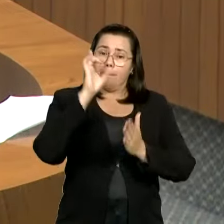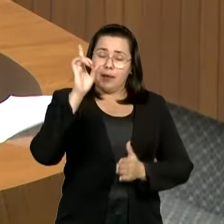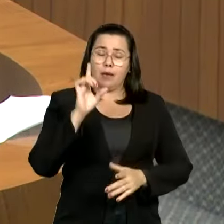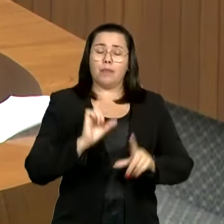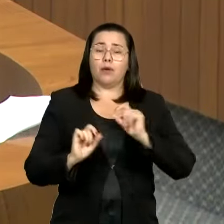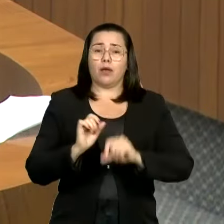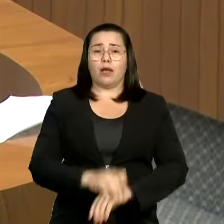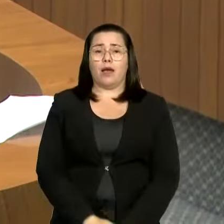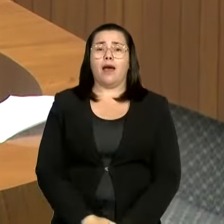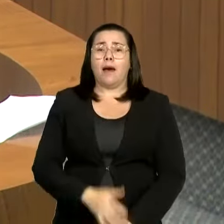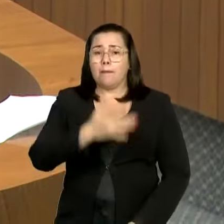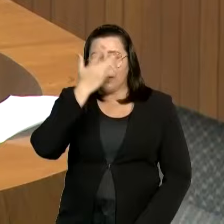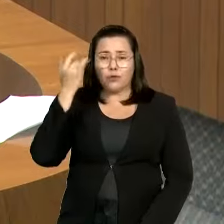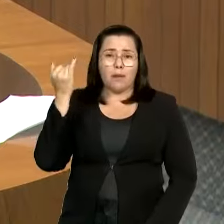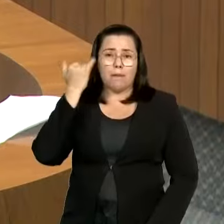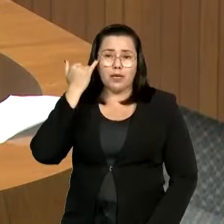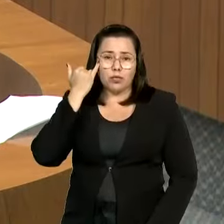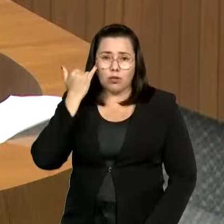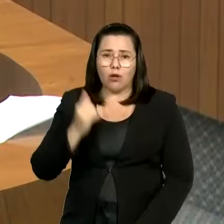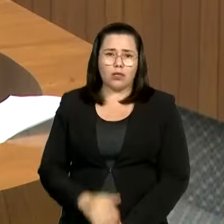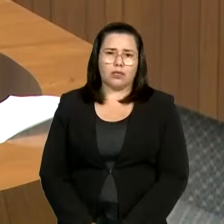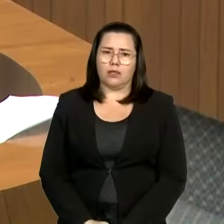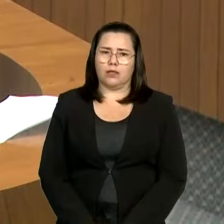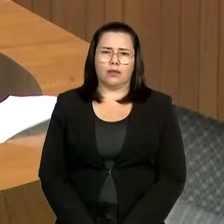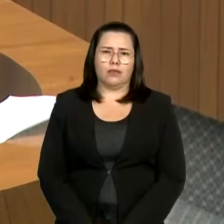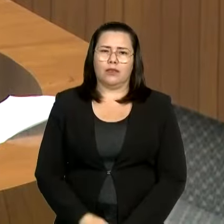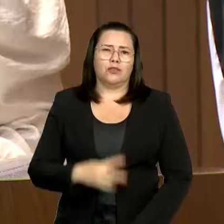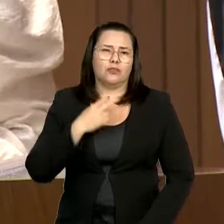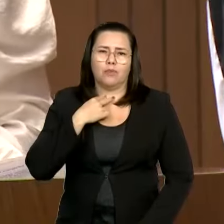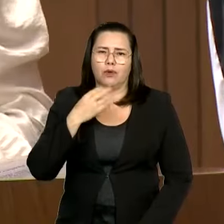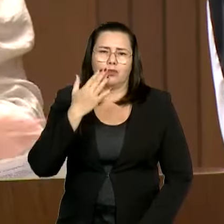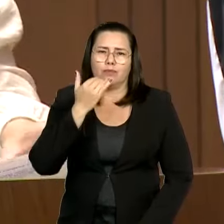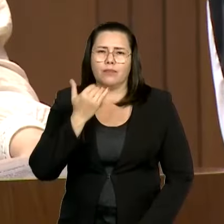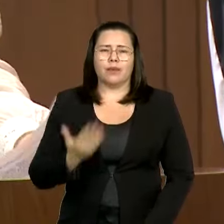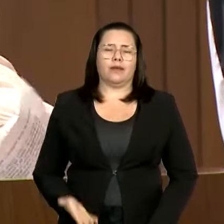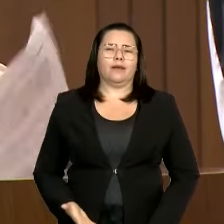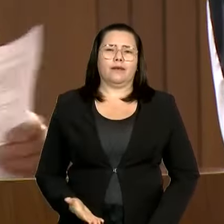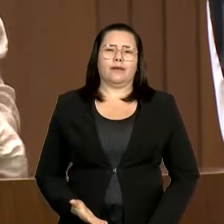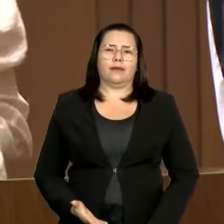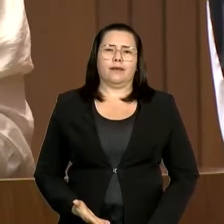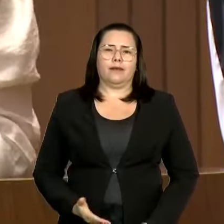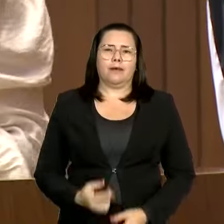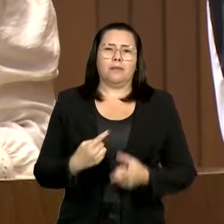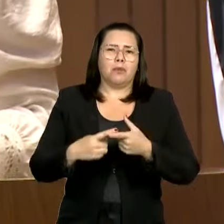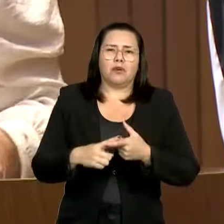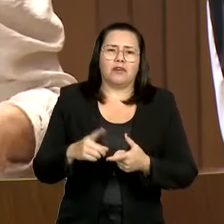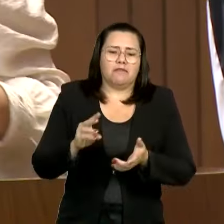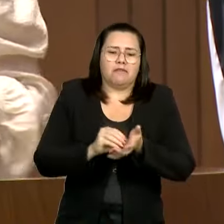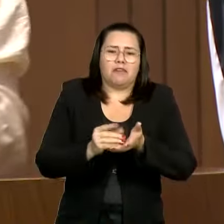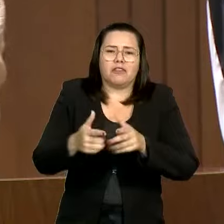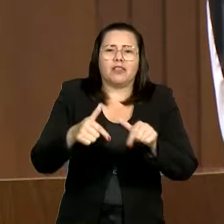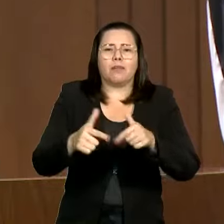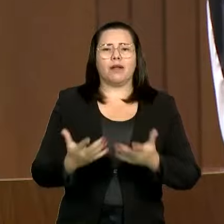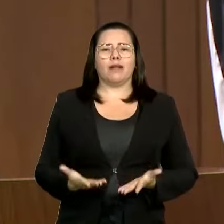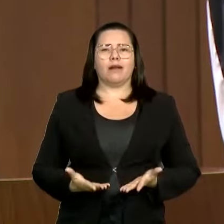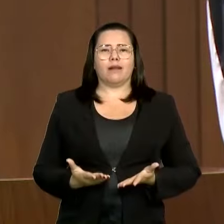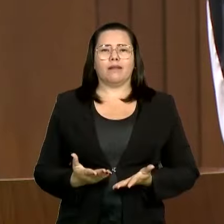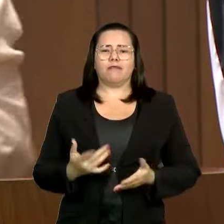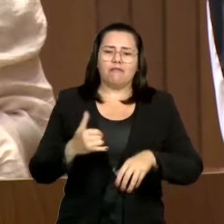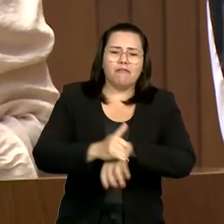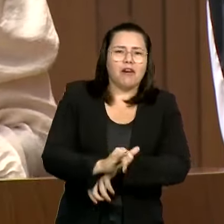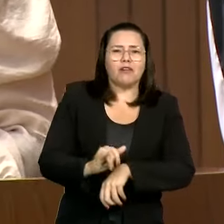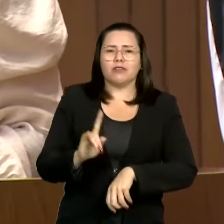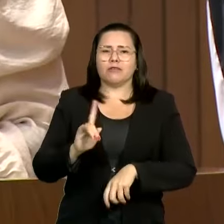preguiçoso vai ter com as formigas Entendeu agora as as penalidades